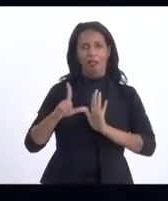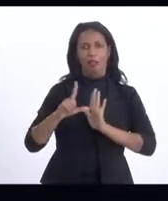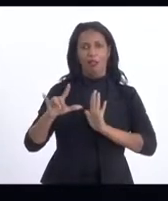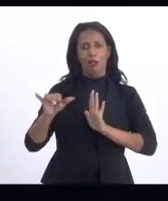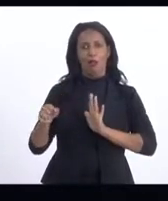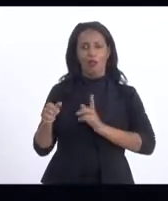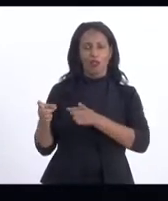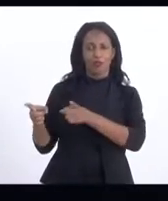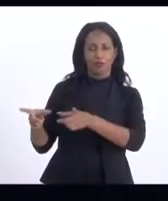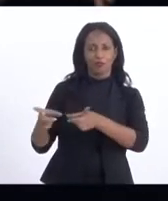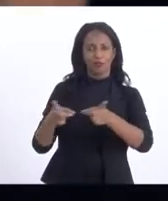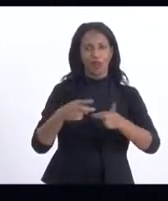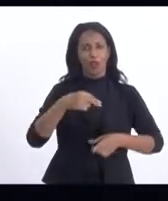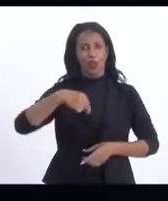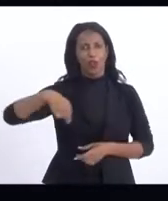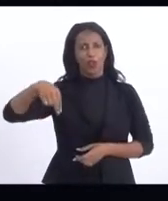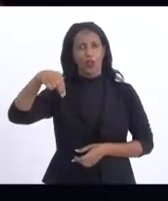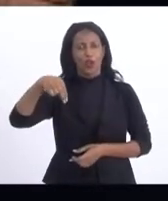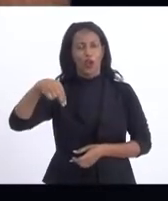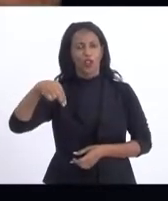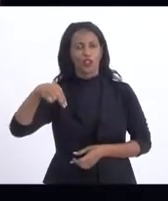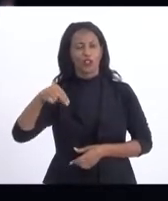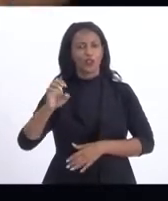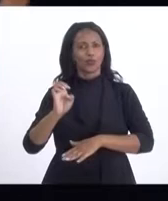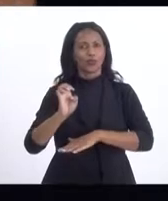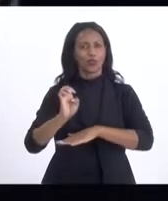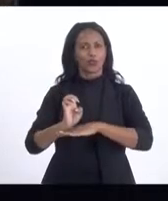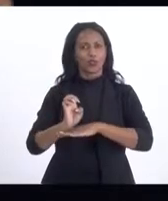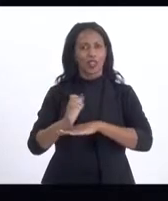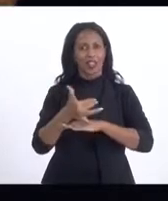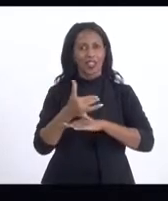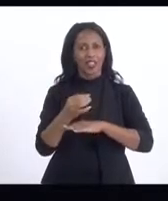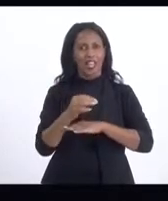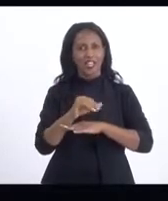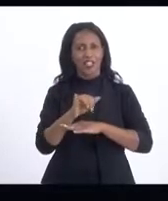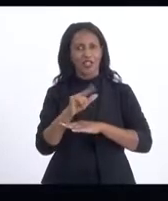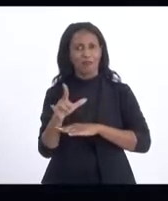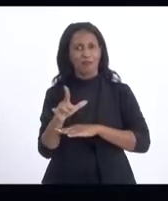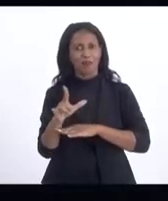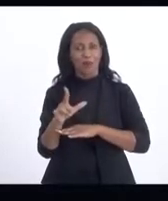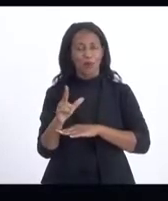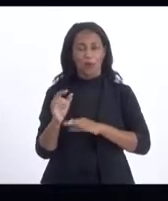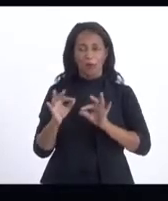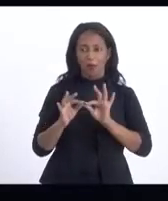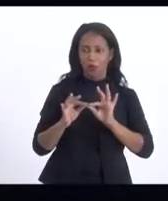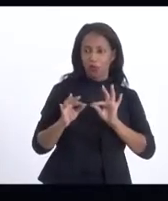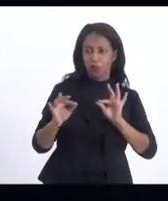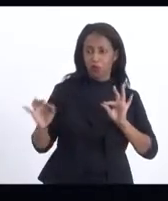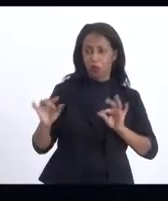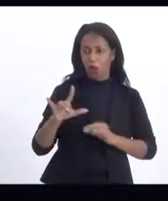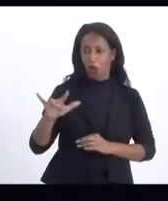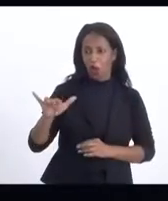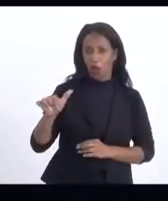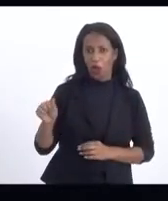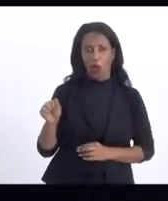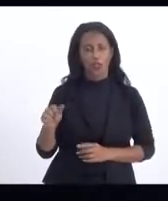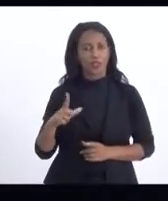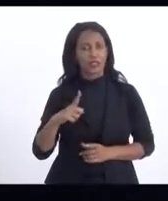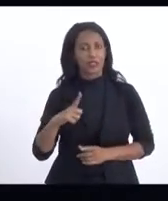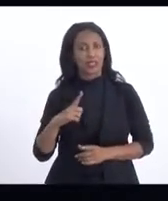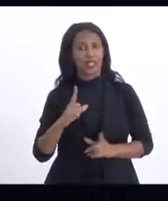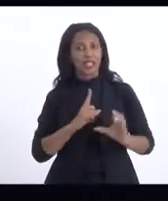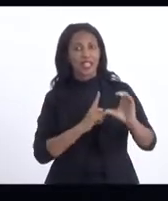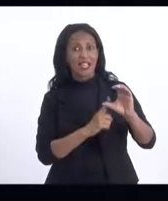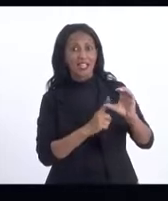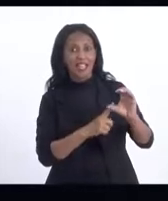varejo que tem no norte e no estado. 10 mil metros construídos de uma loja que está aqui. Nós temos clientes em Itaperuna que vêm do Rio